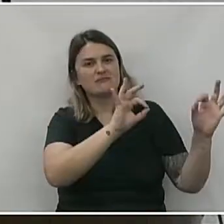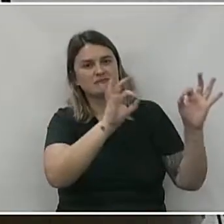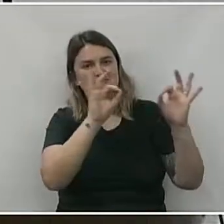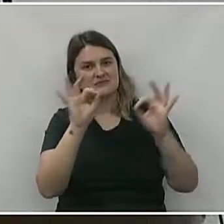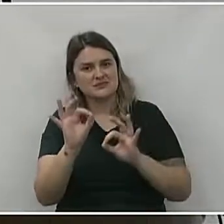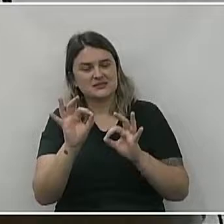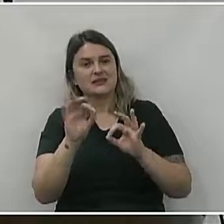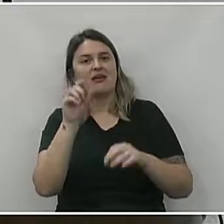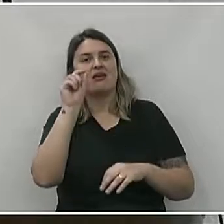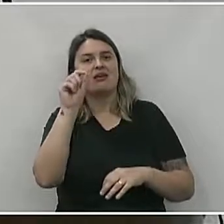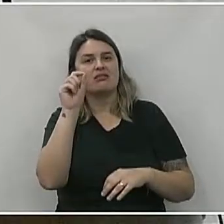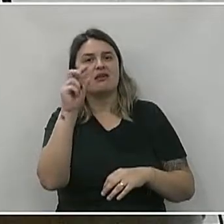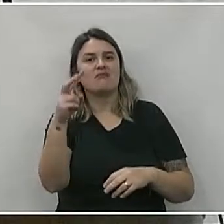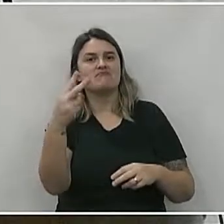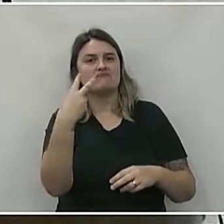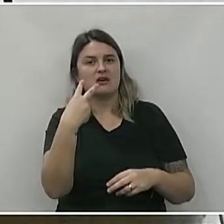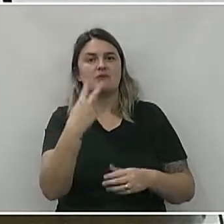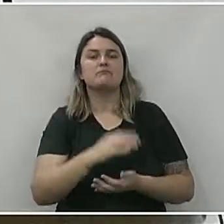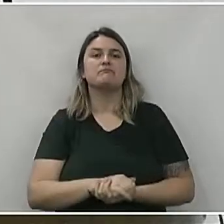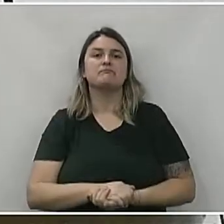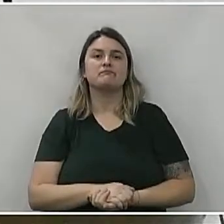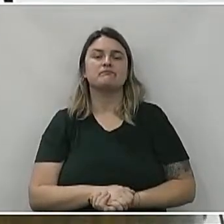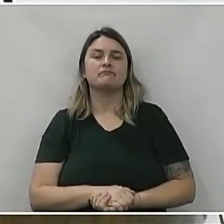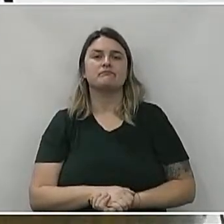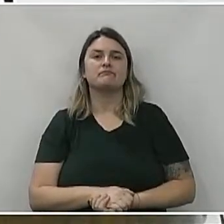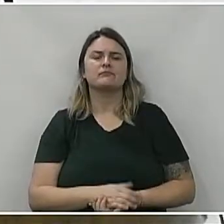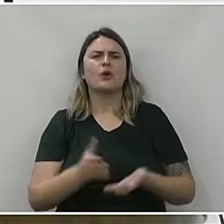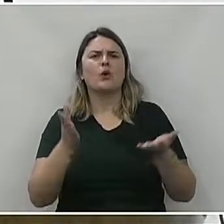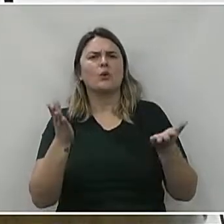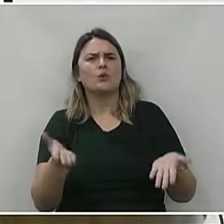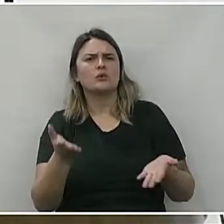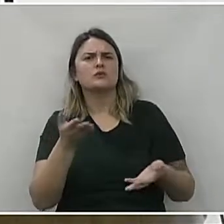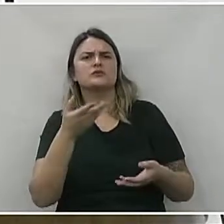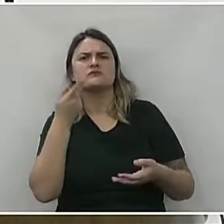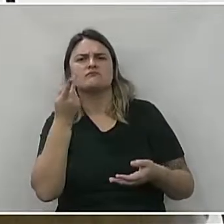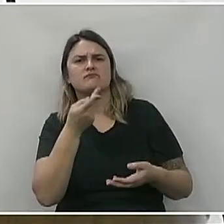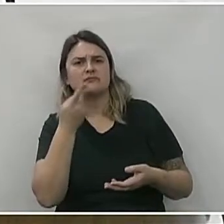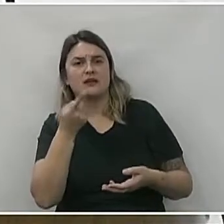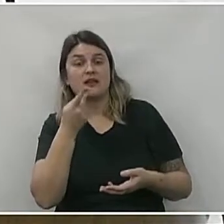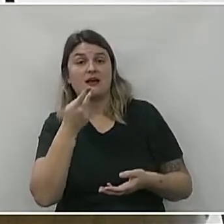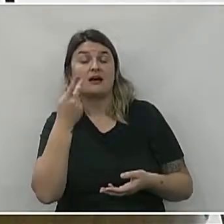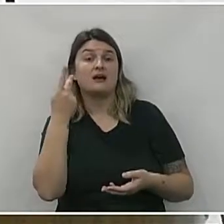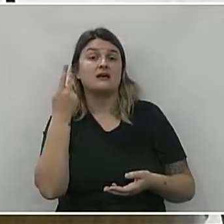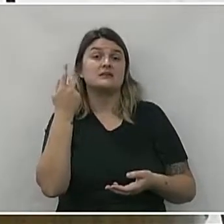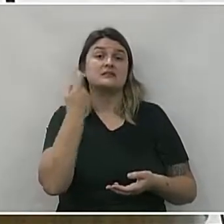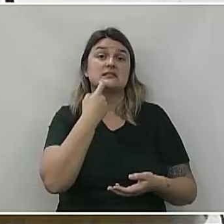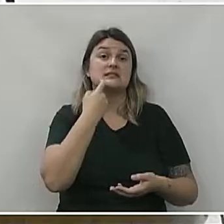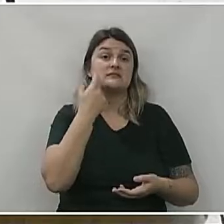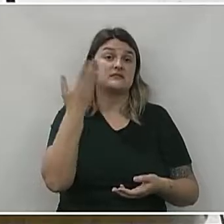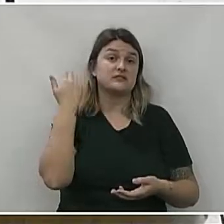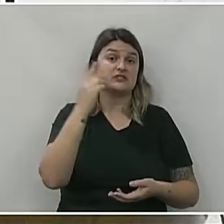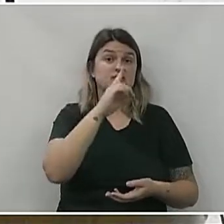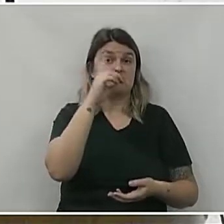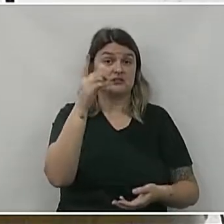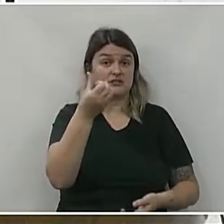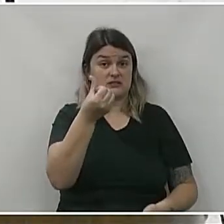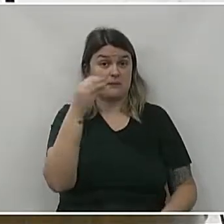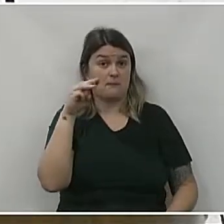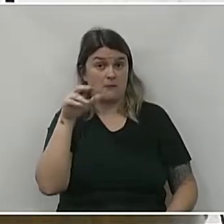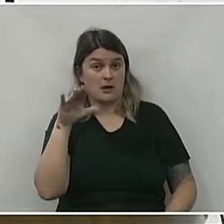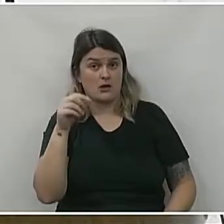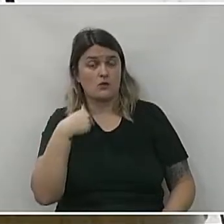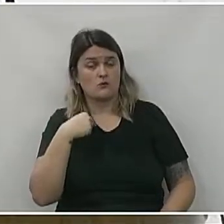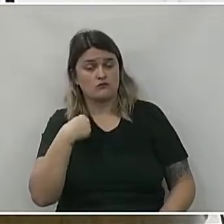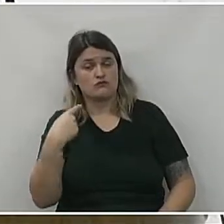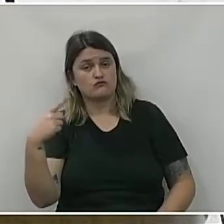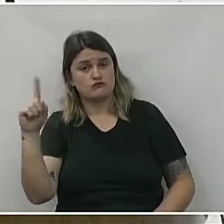assistindo e a quem nos acompanha de casa. Quero colocar aqui essa noite, que na sexta-feira, dia 6 de maio, eu